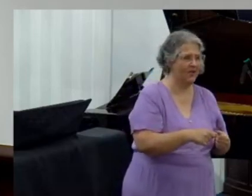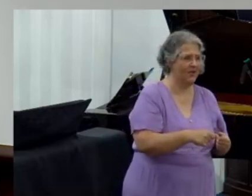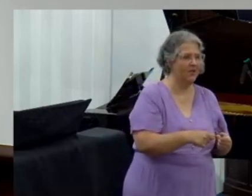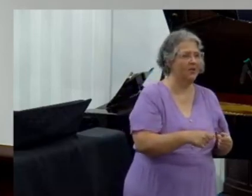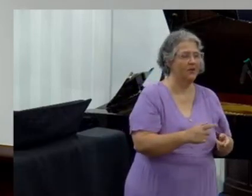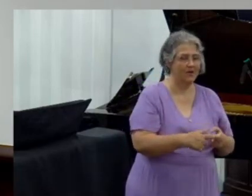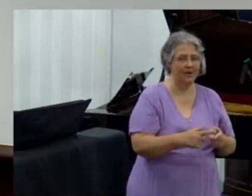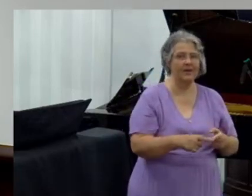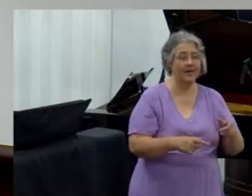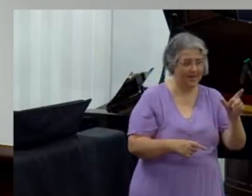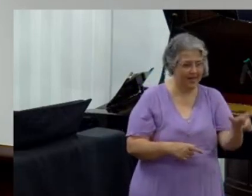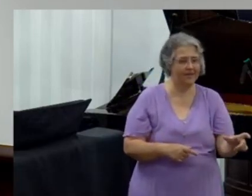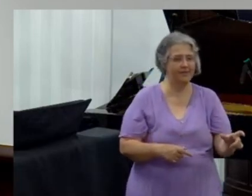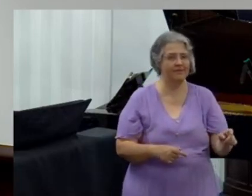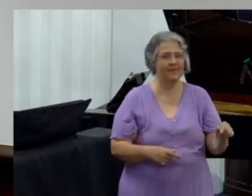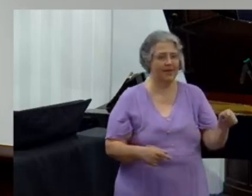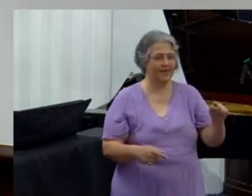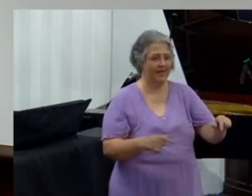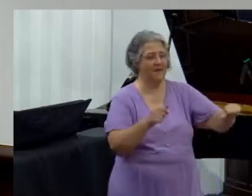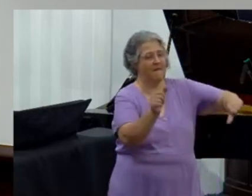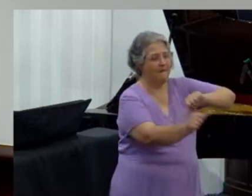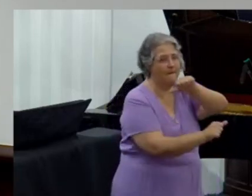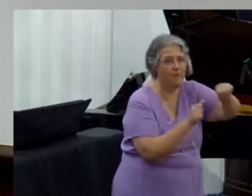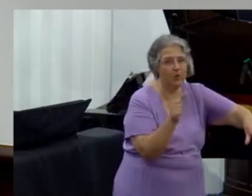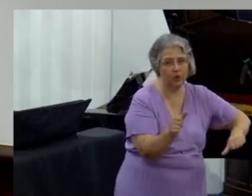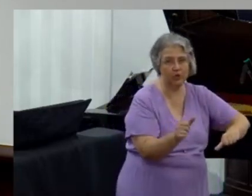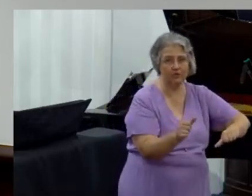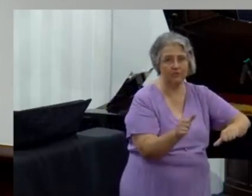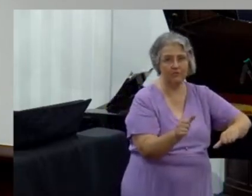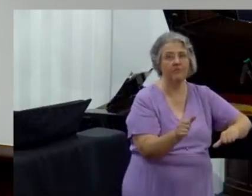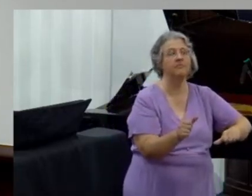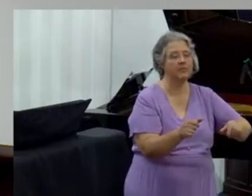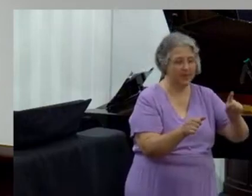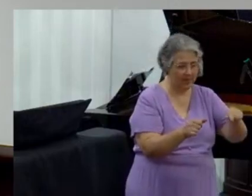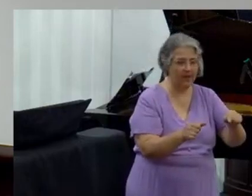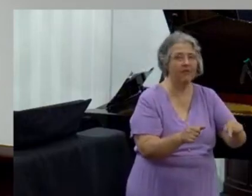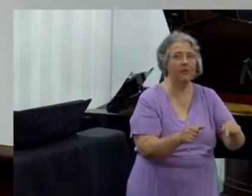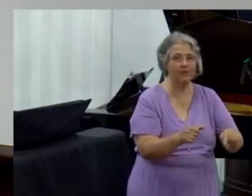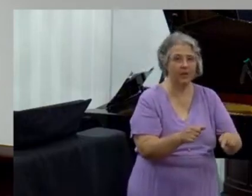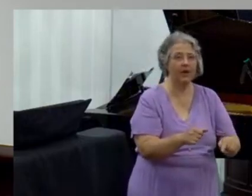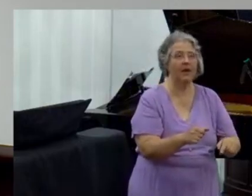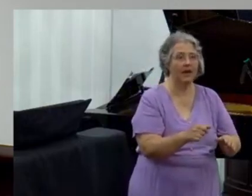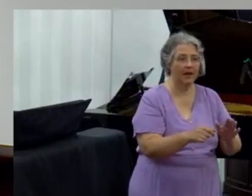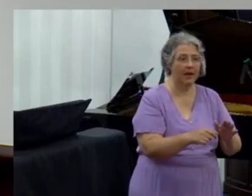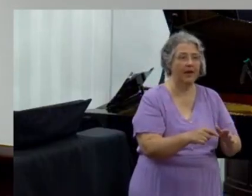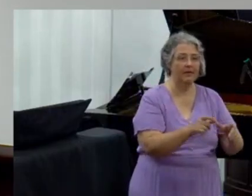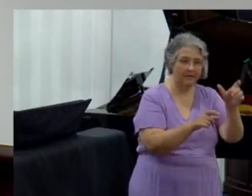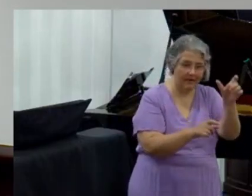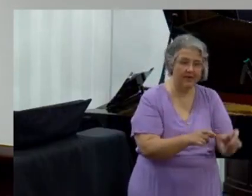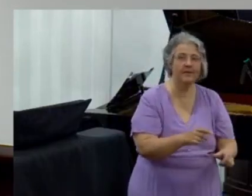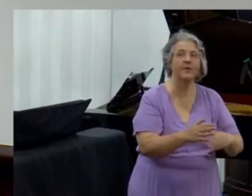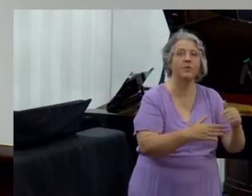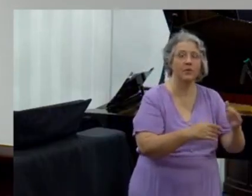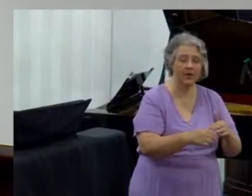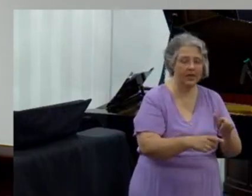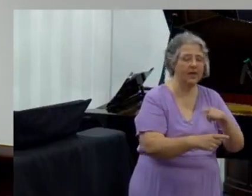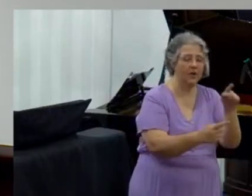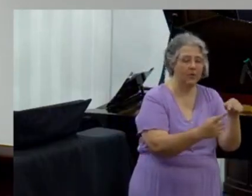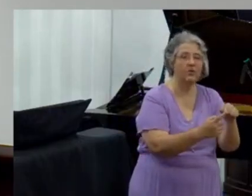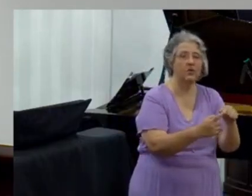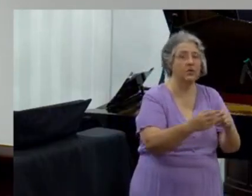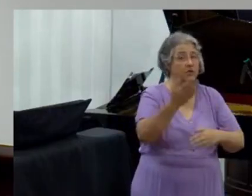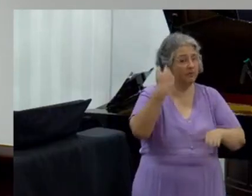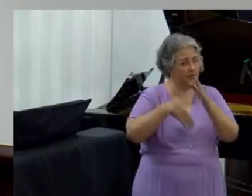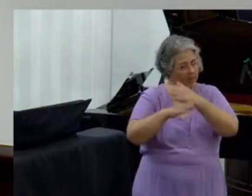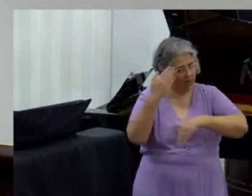neste lugar volte a ter então o papel que deveria ter tido antes. Apenas para entendermos onde Jesus